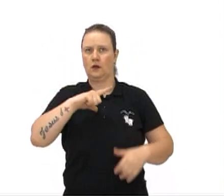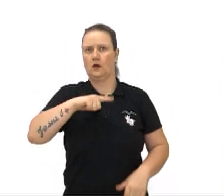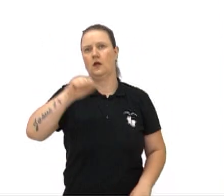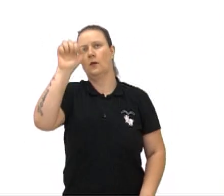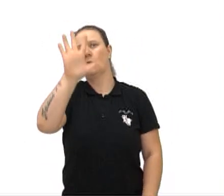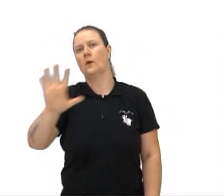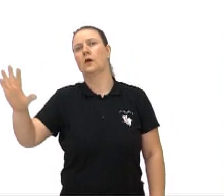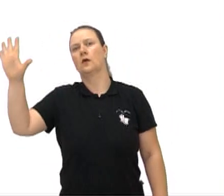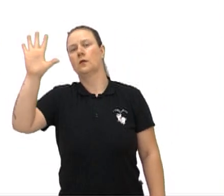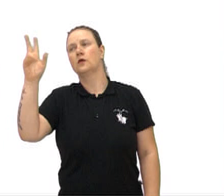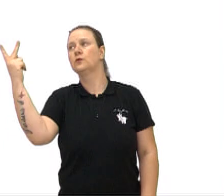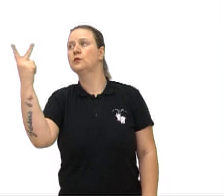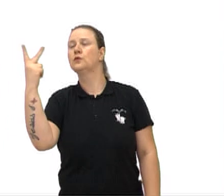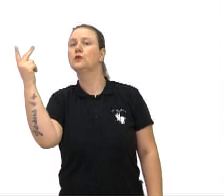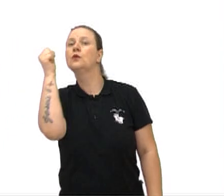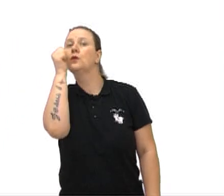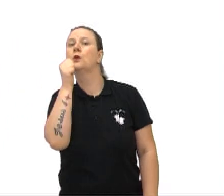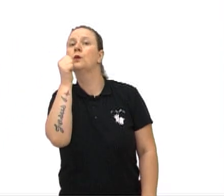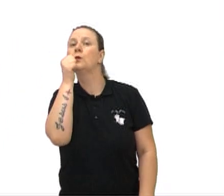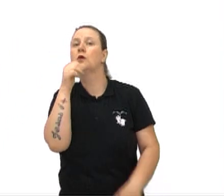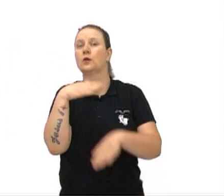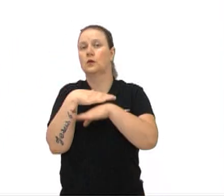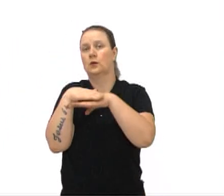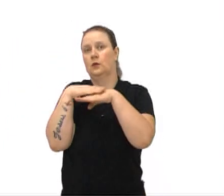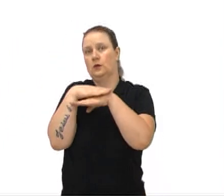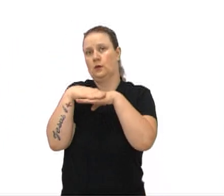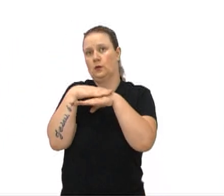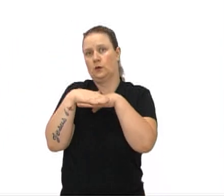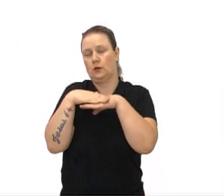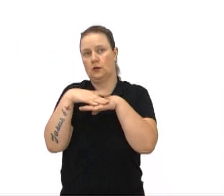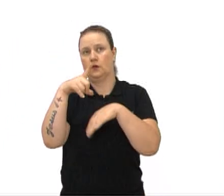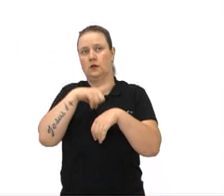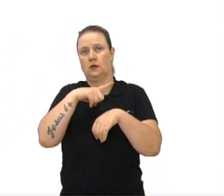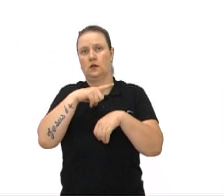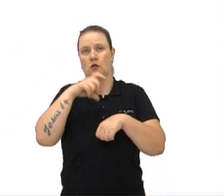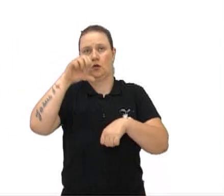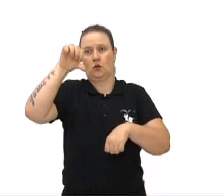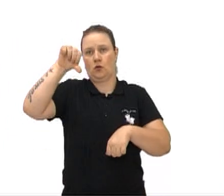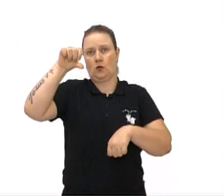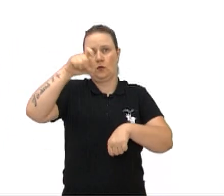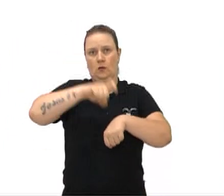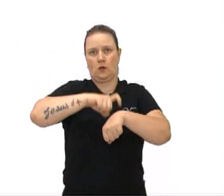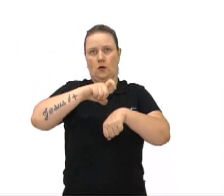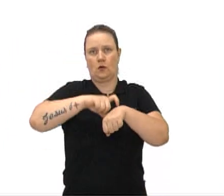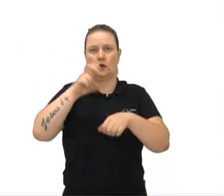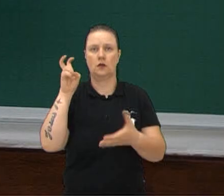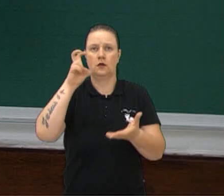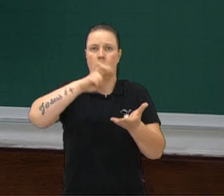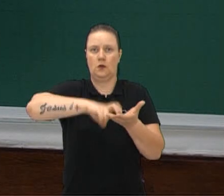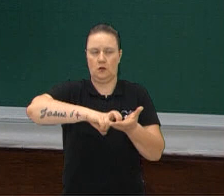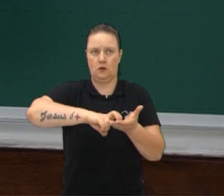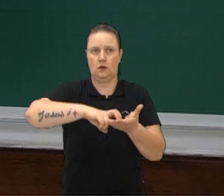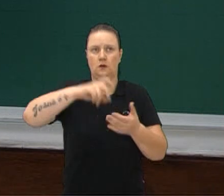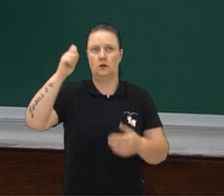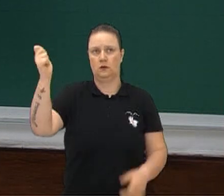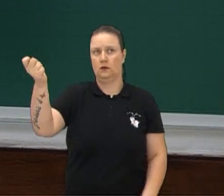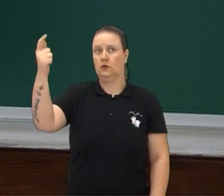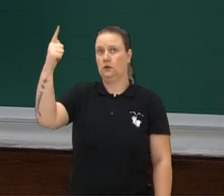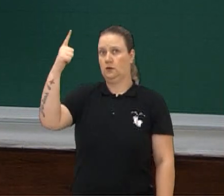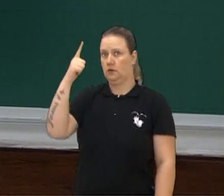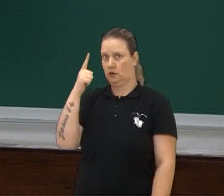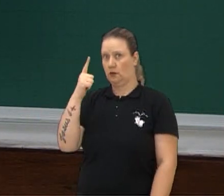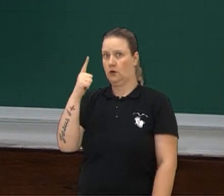são duas meninas, né, conversando e temos o horário. São as 9 de la mañana. Então, tem o sol ali representando